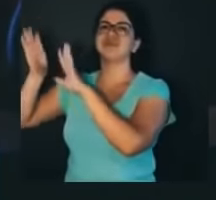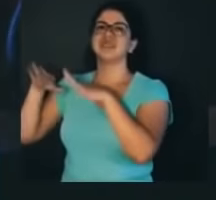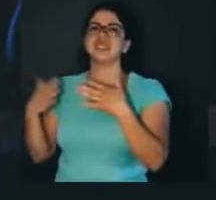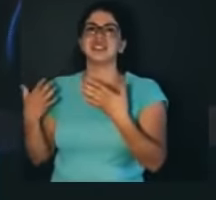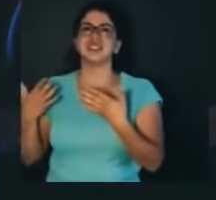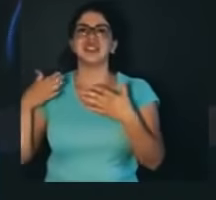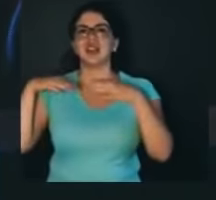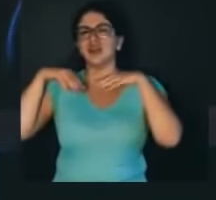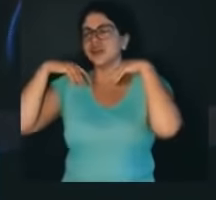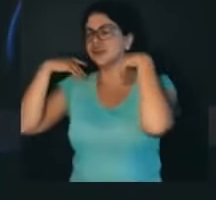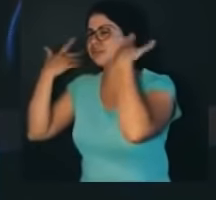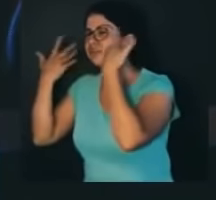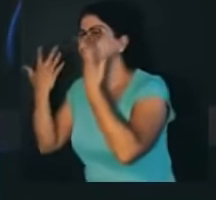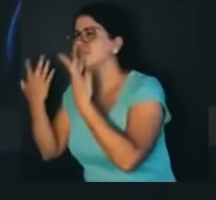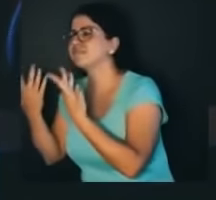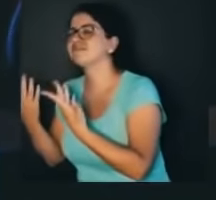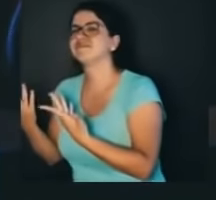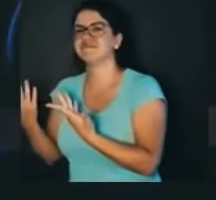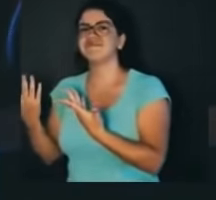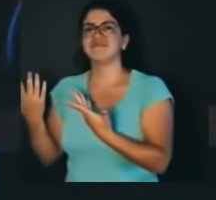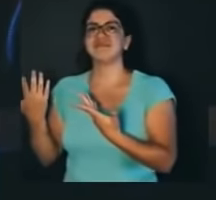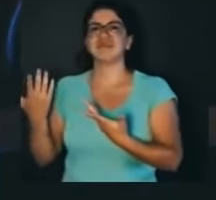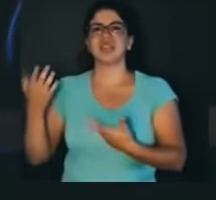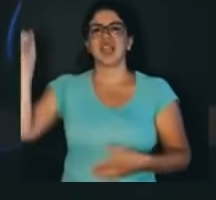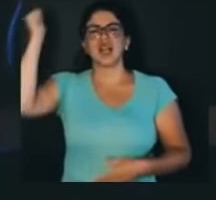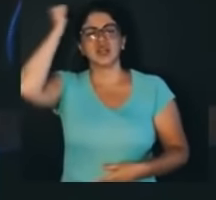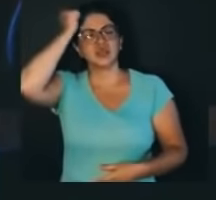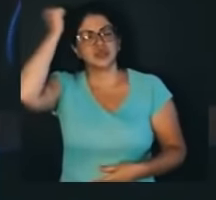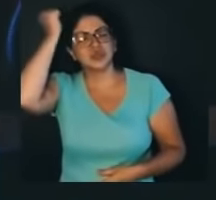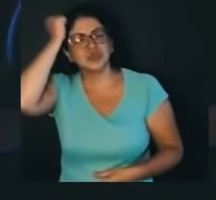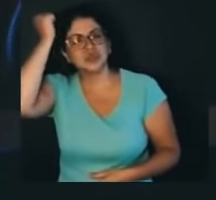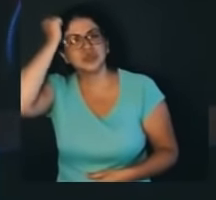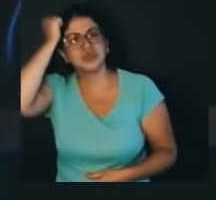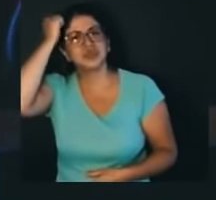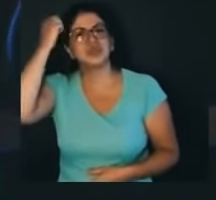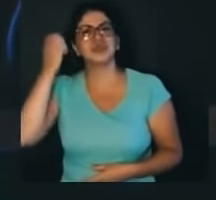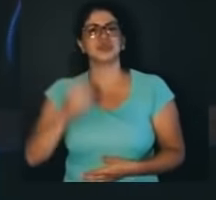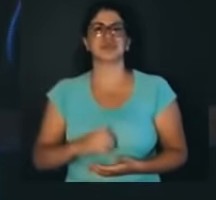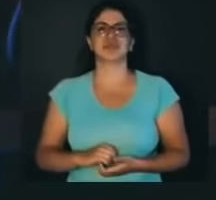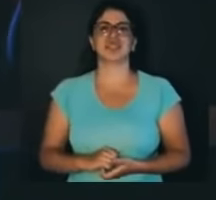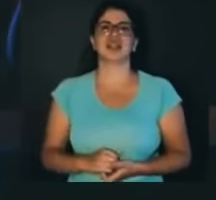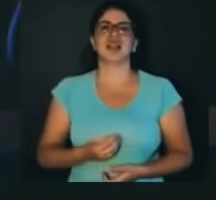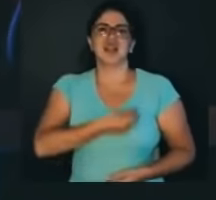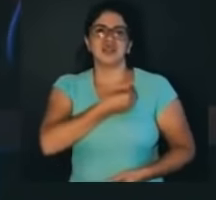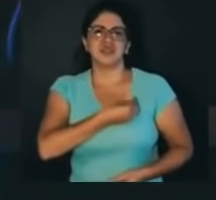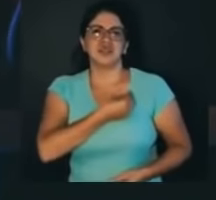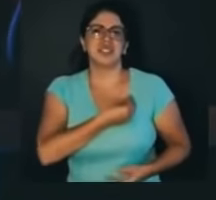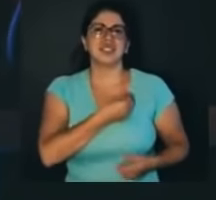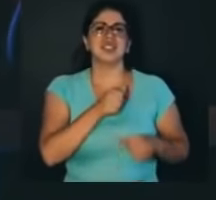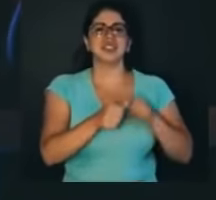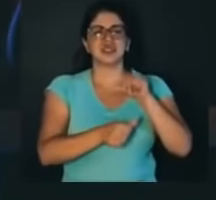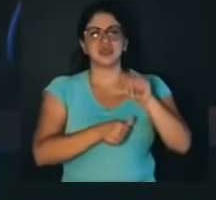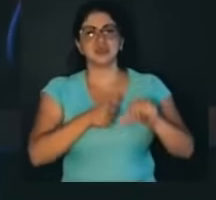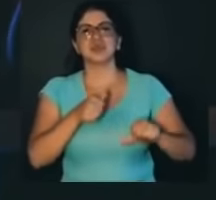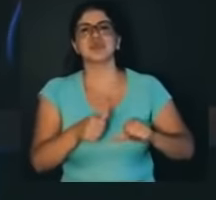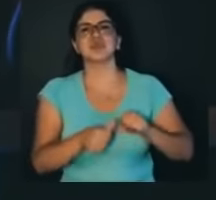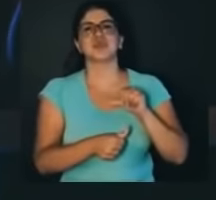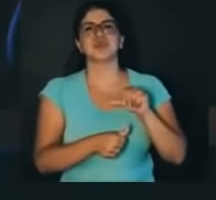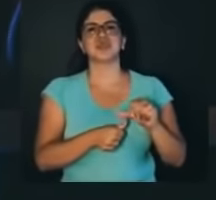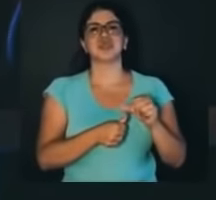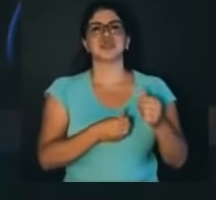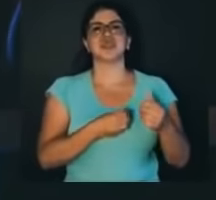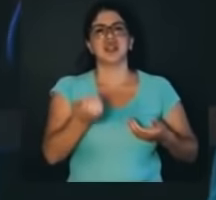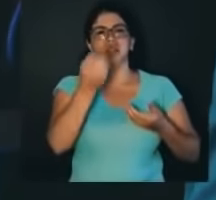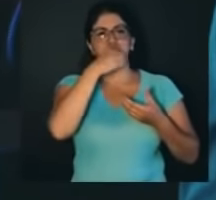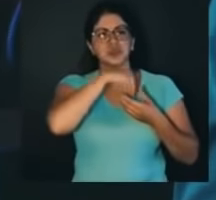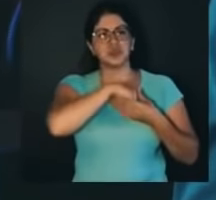Senhor. Reconcilie-te com Ele. Acerte o teu discurso. Acerte o teu interior. Deixe